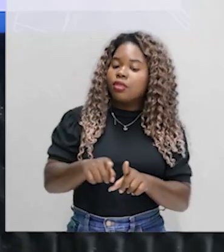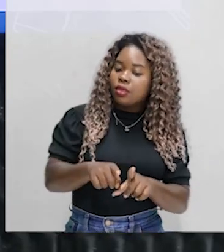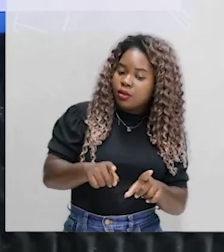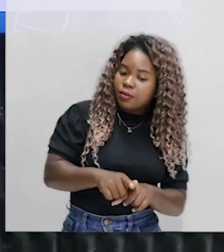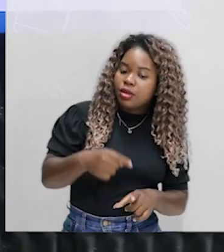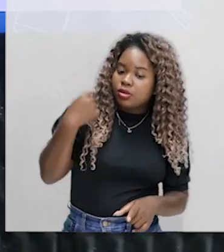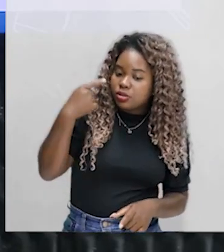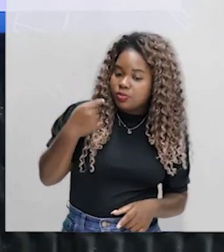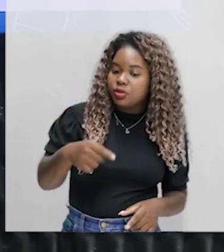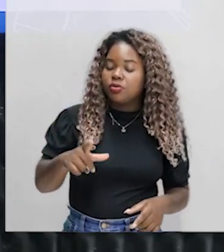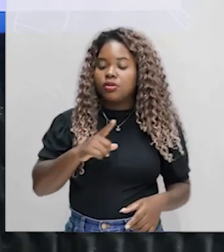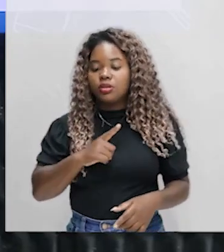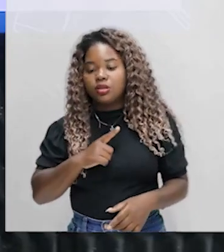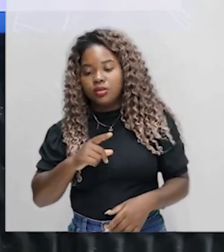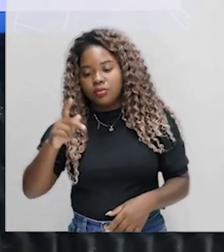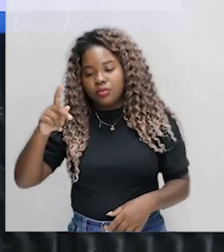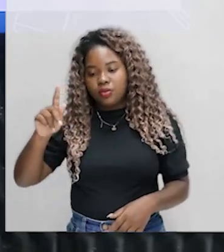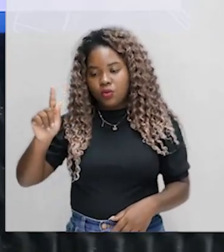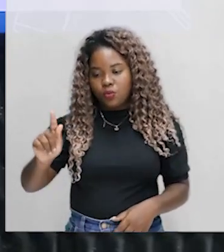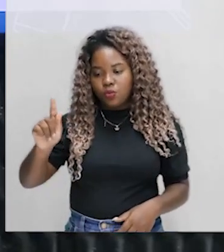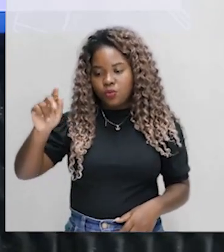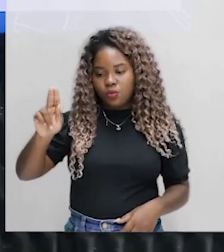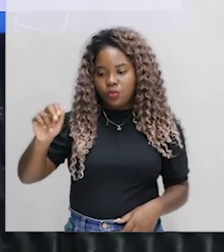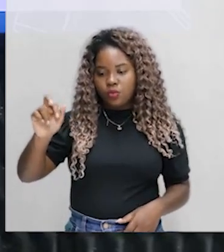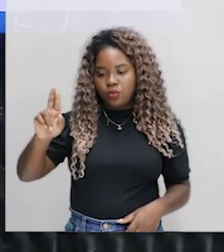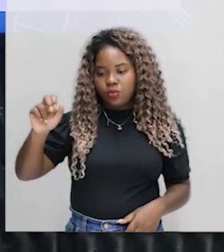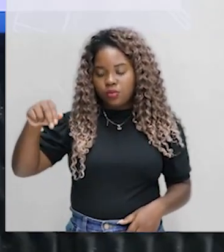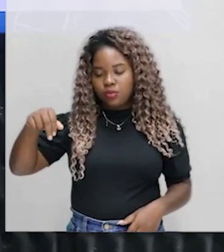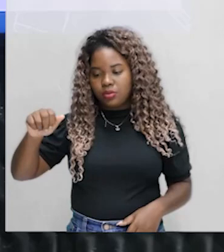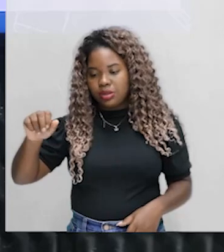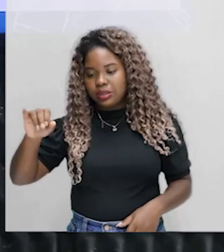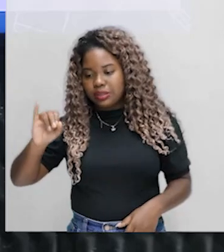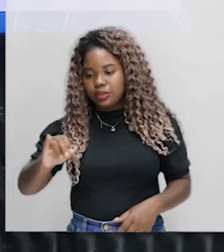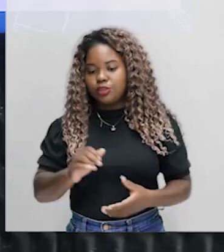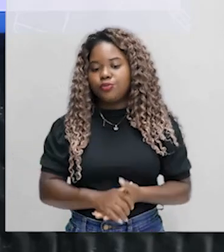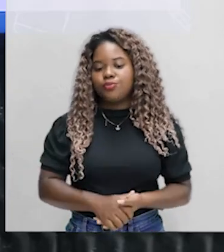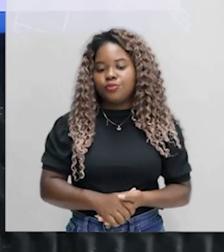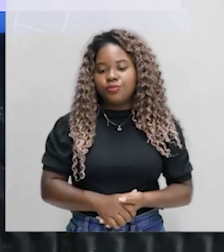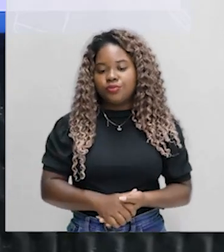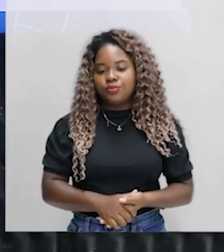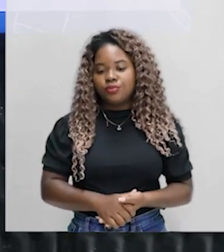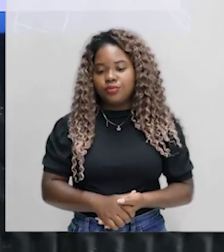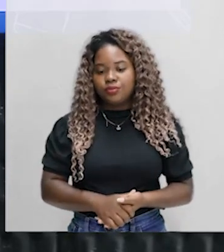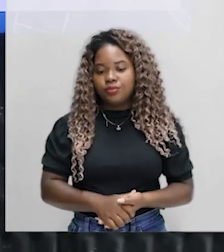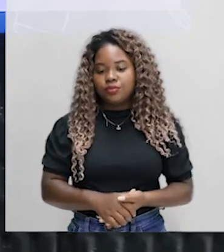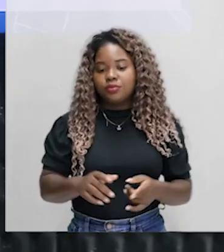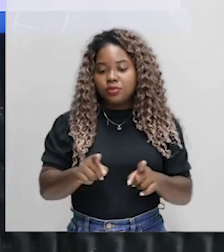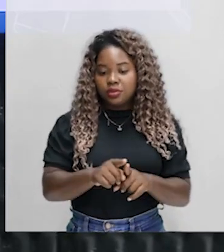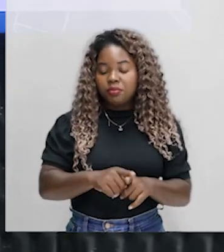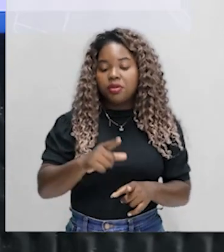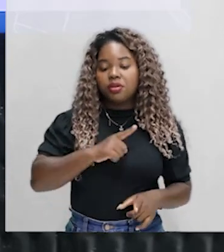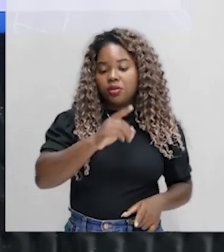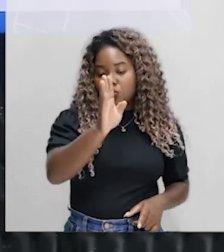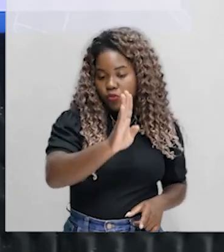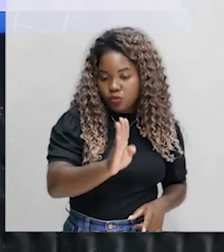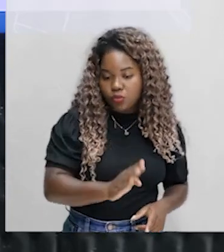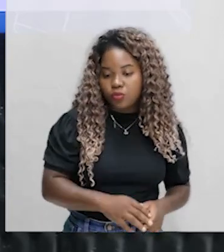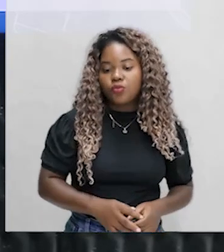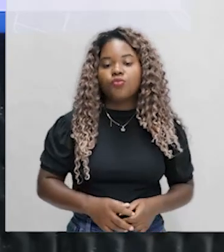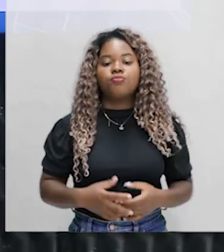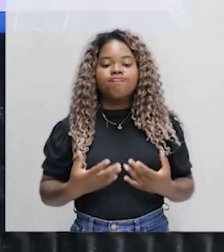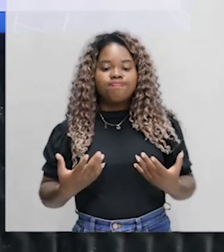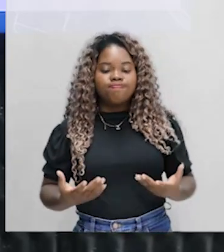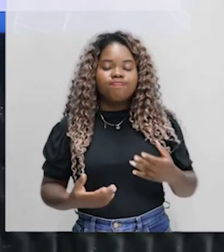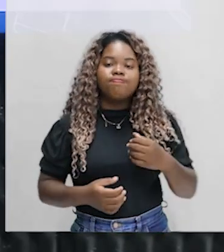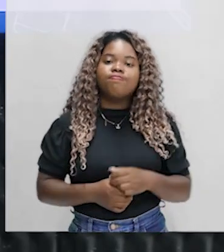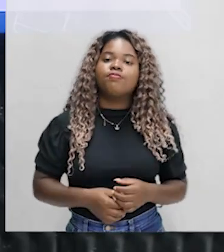o Guarani, tá? Que é um idioma que também é falado no Brasil como oficial, tá certo?